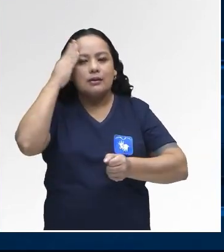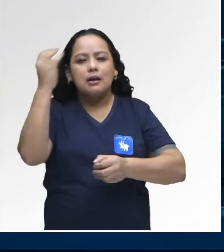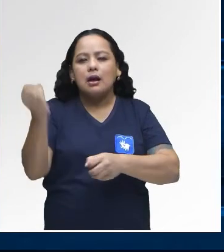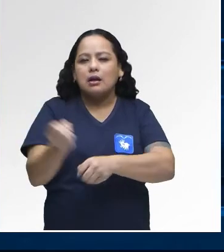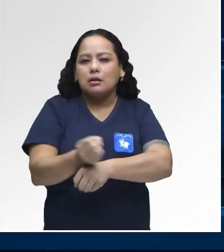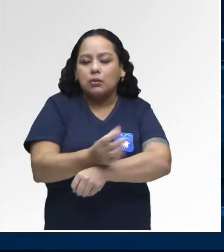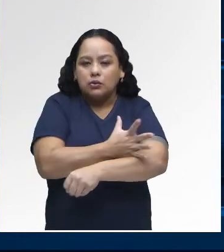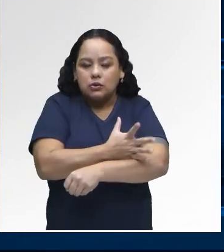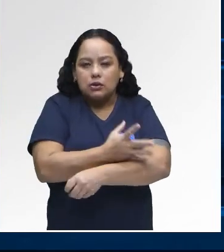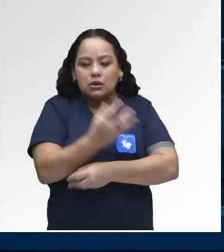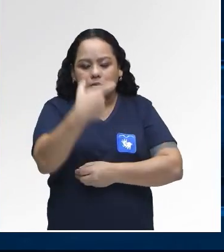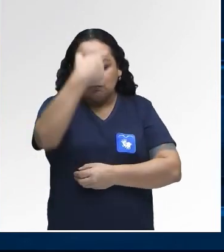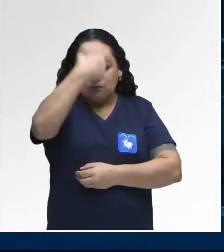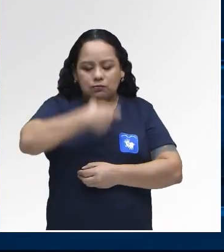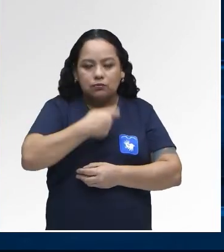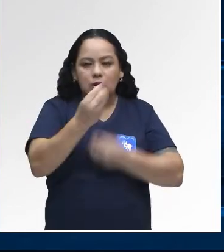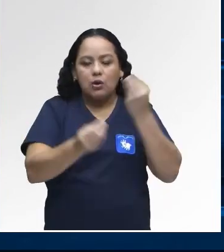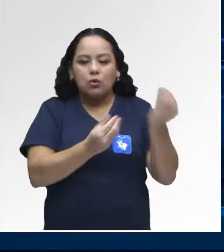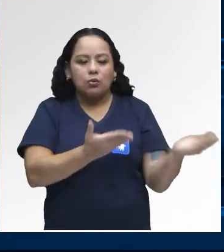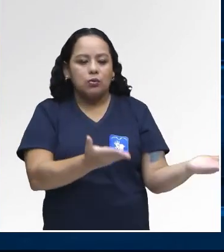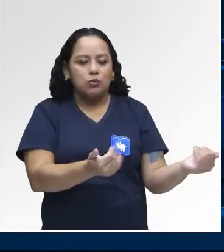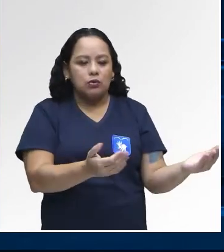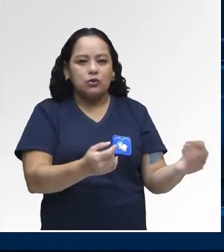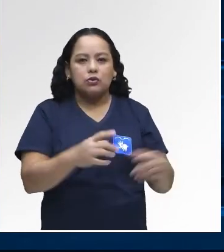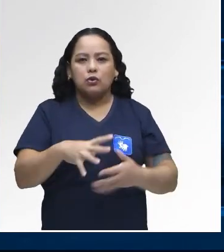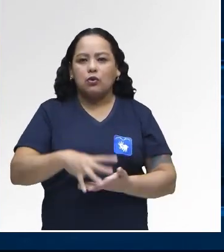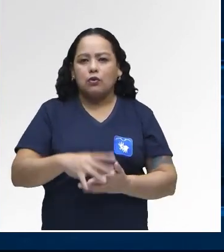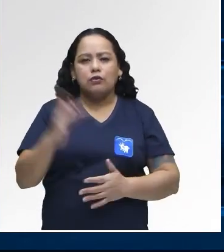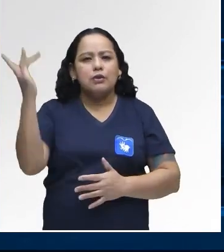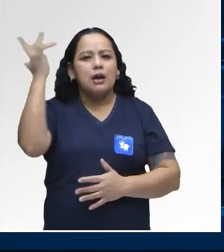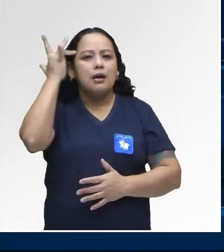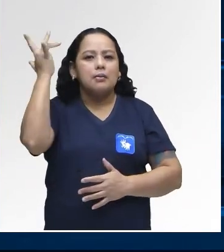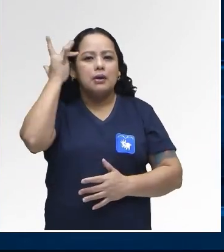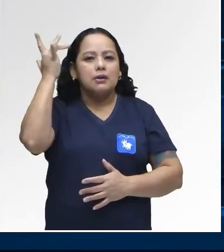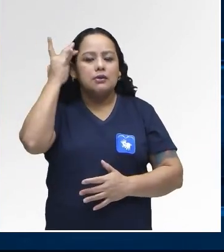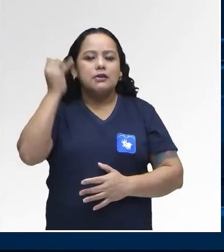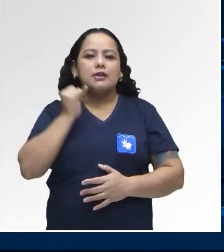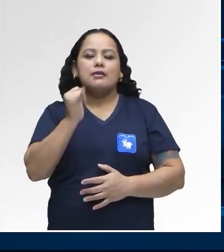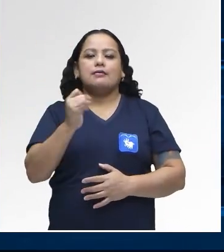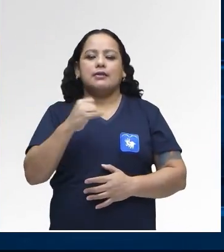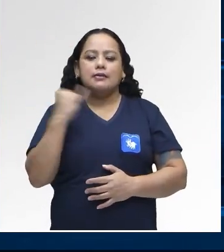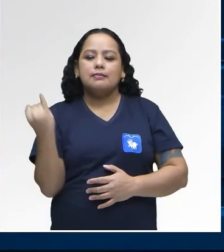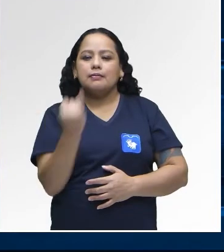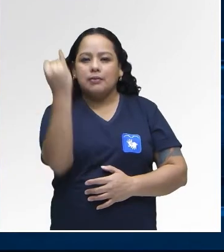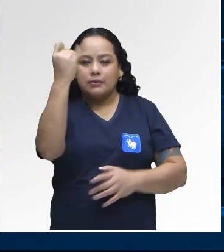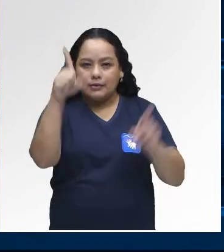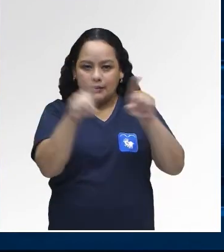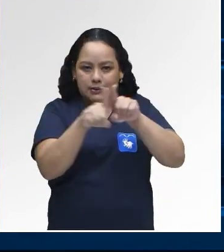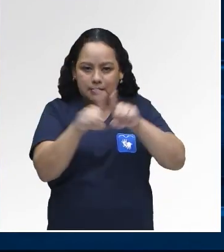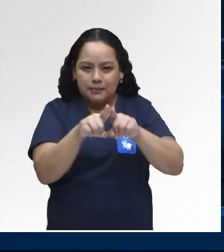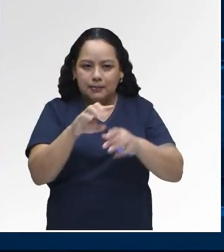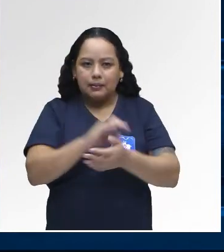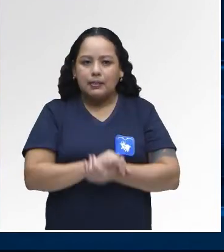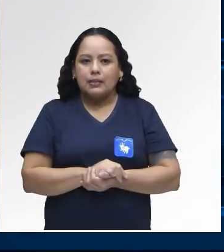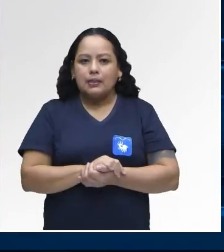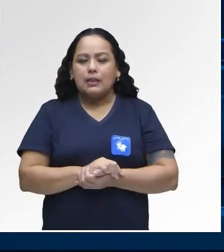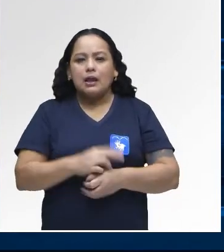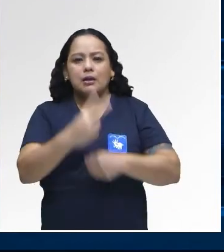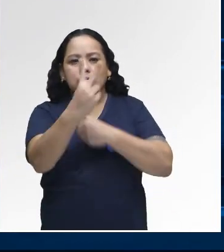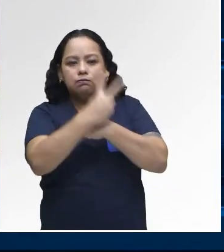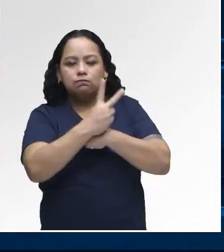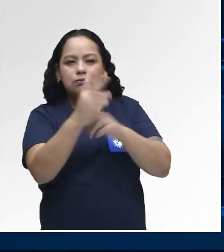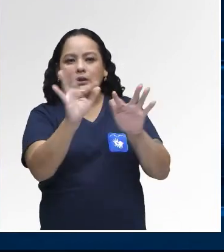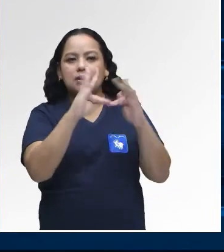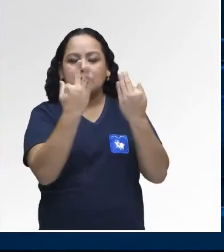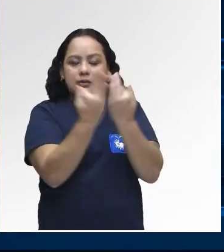emocional para que aquele jovem possa amadurecer é importante também. A supervisão dos pais, mais